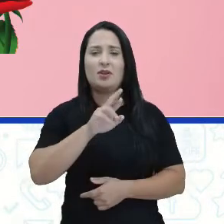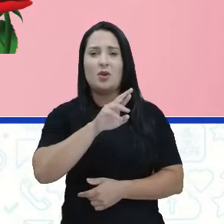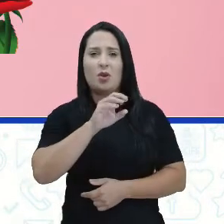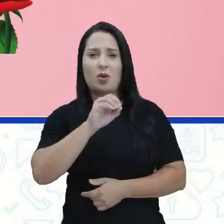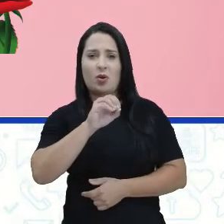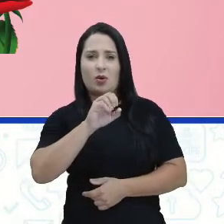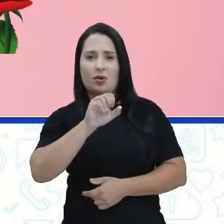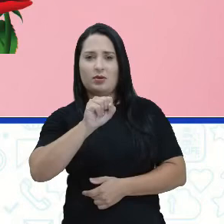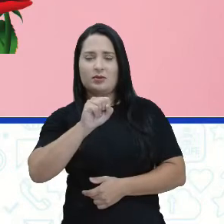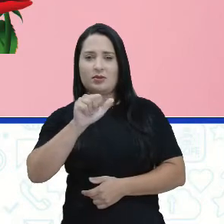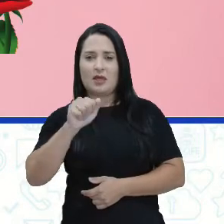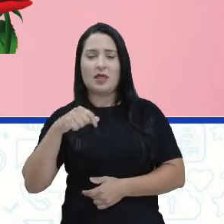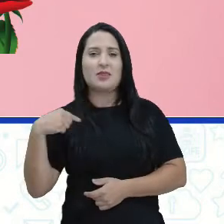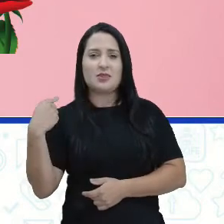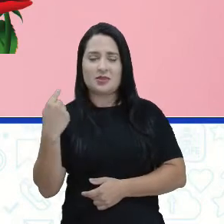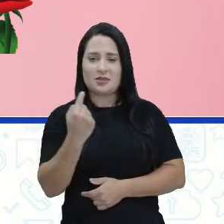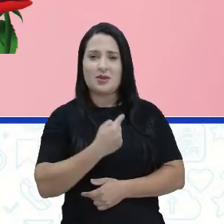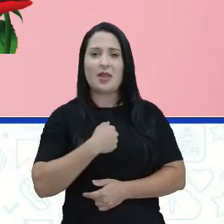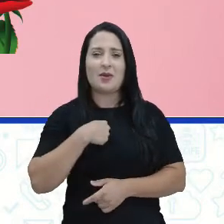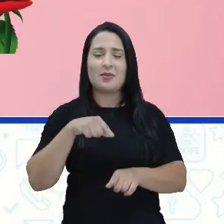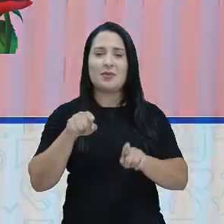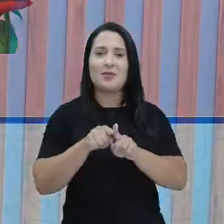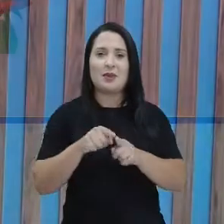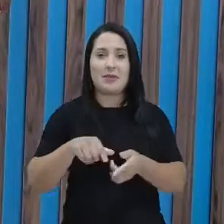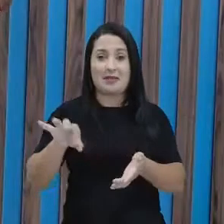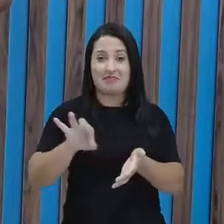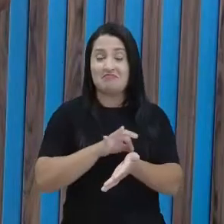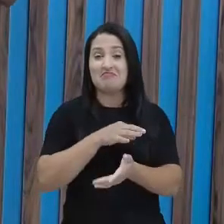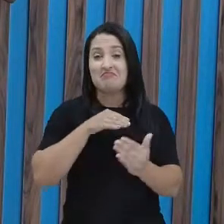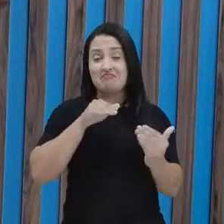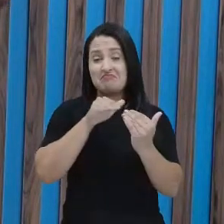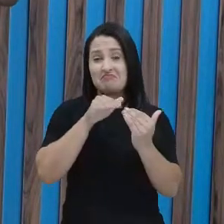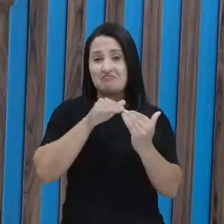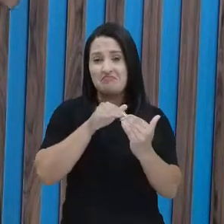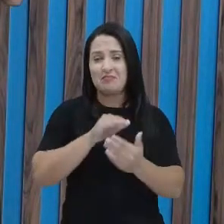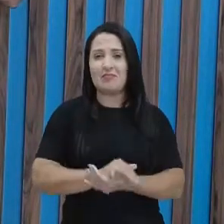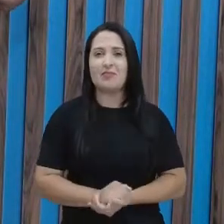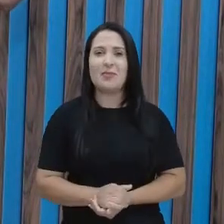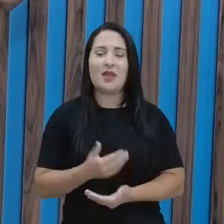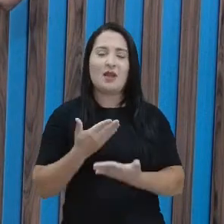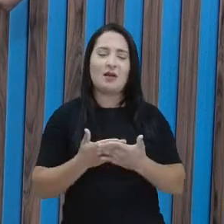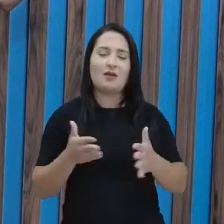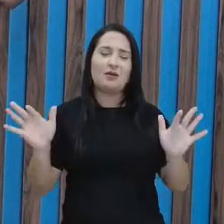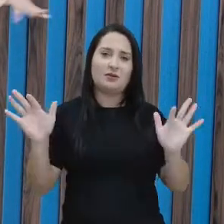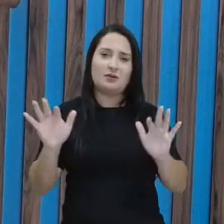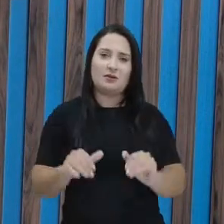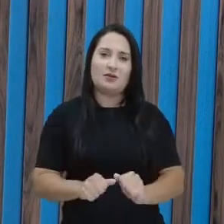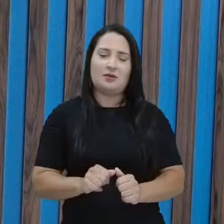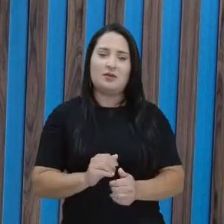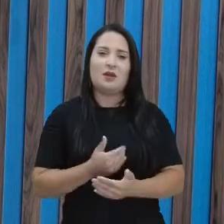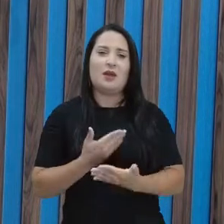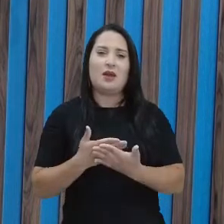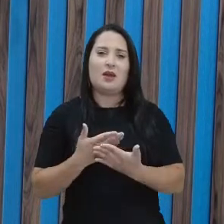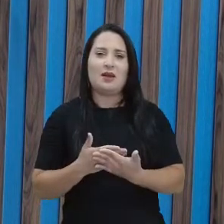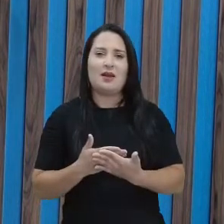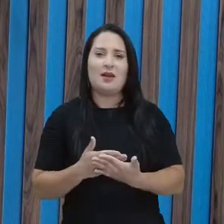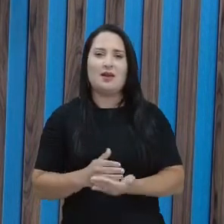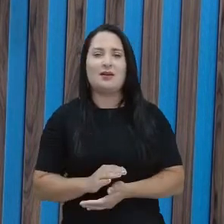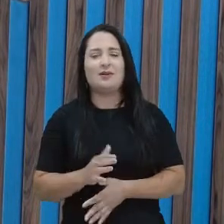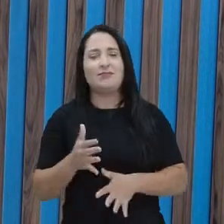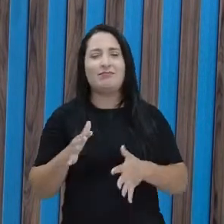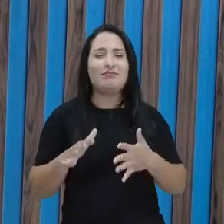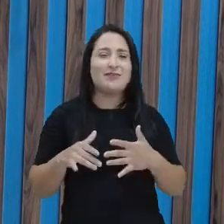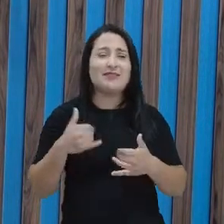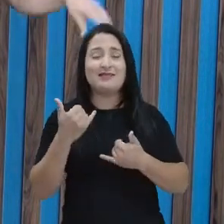Rosa Luxemburgo pra gente e eu também assino embaixo. Então, gente, nossa aula chegou ao fim. Foi uma aula, né, um pouco não